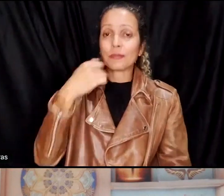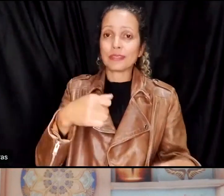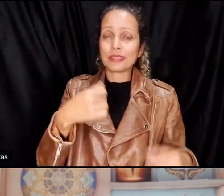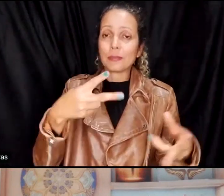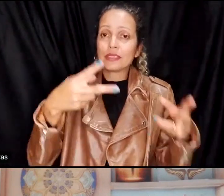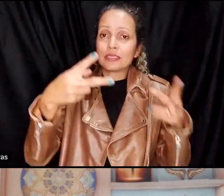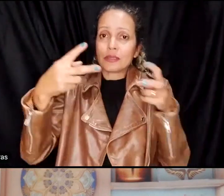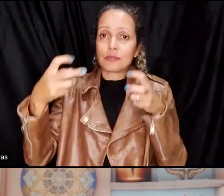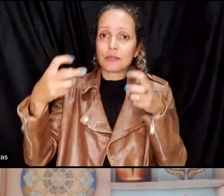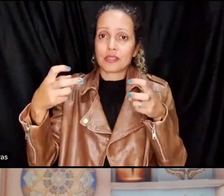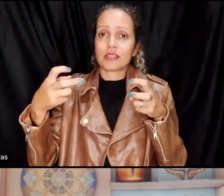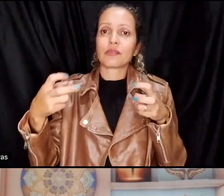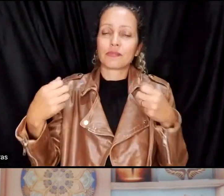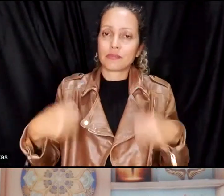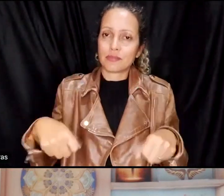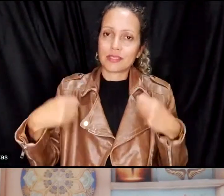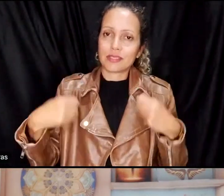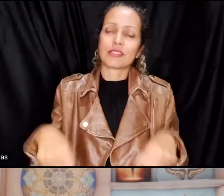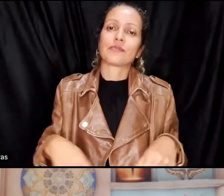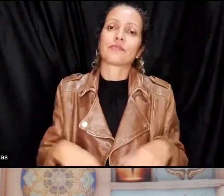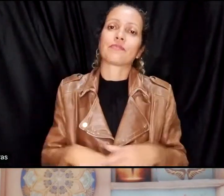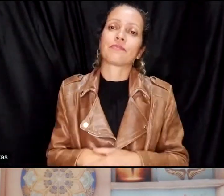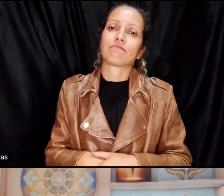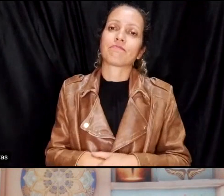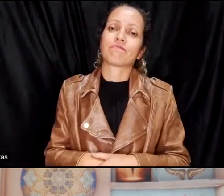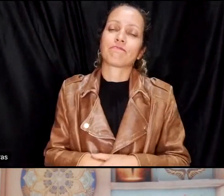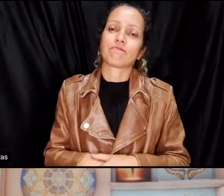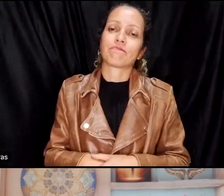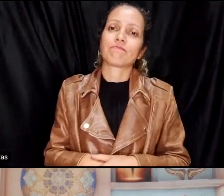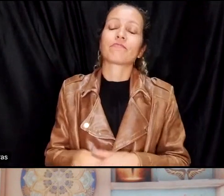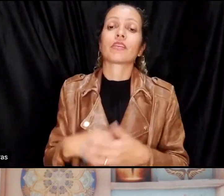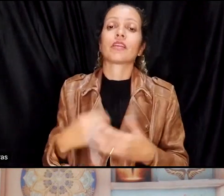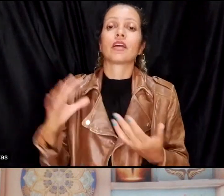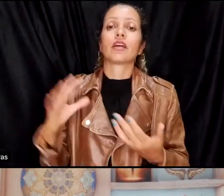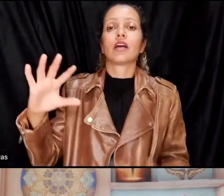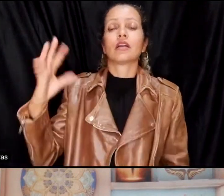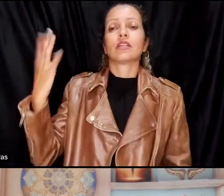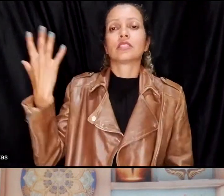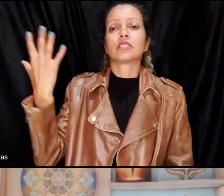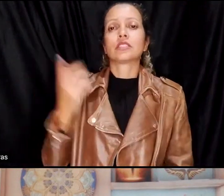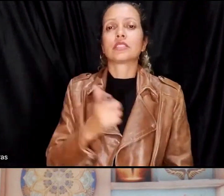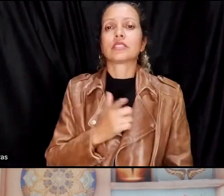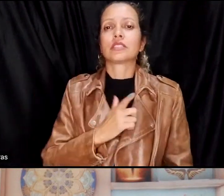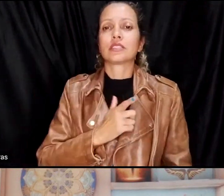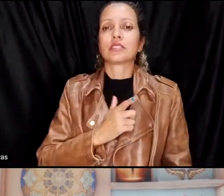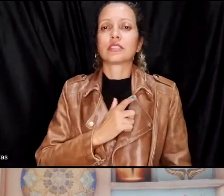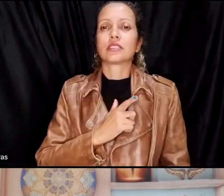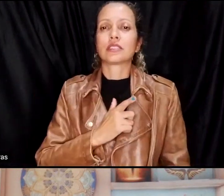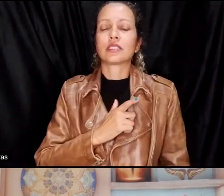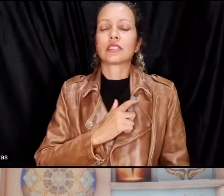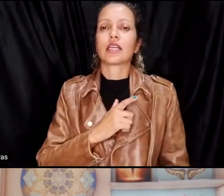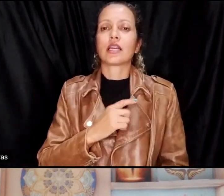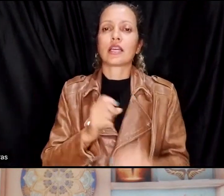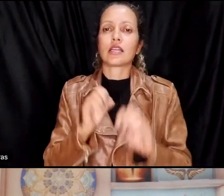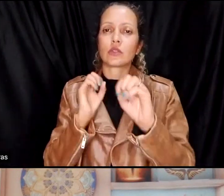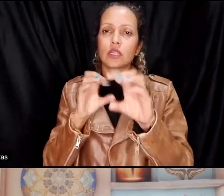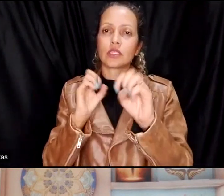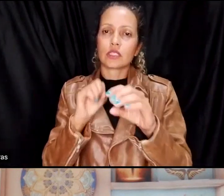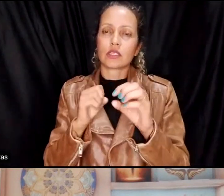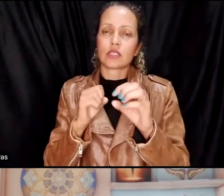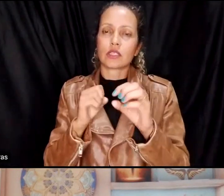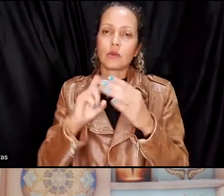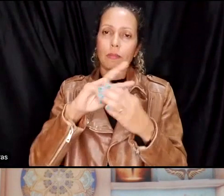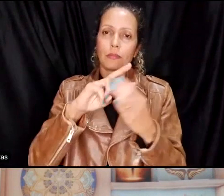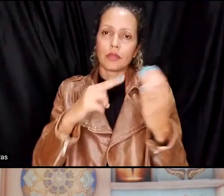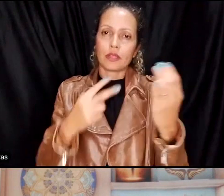precisa olhar. E o que acontece? Por exemplo, uma das coisas, a educação bilíngue, né, o mapa conceitual que eu